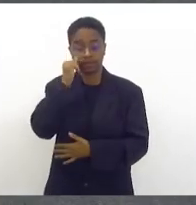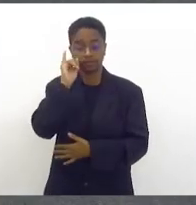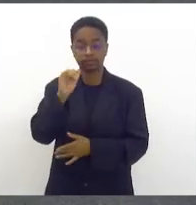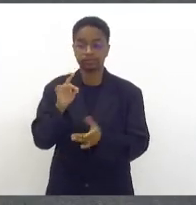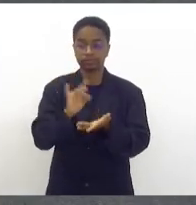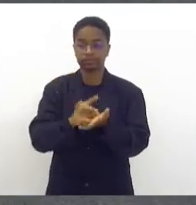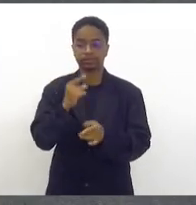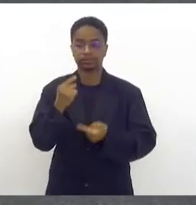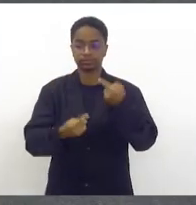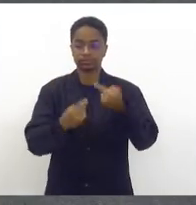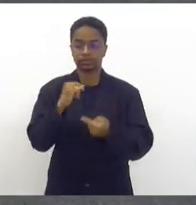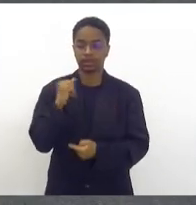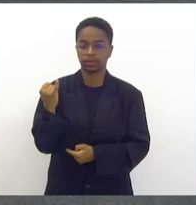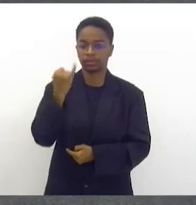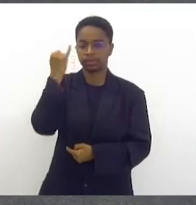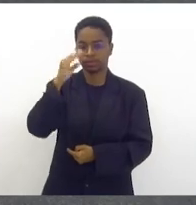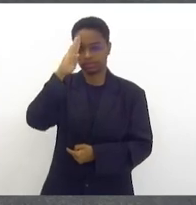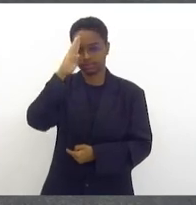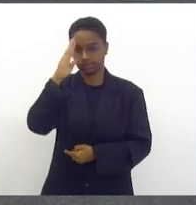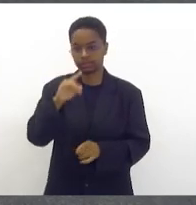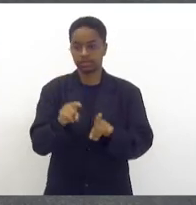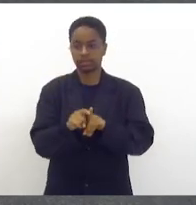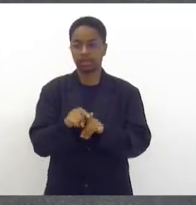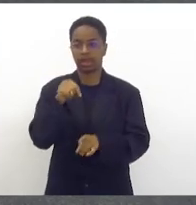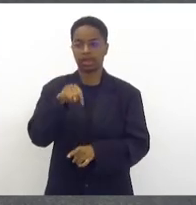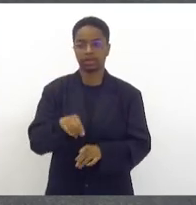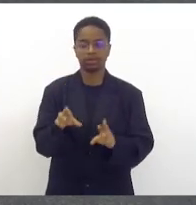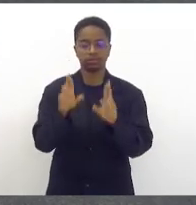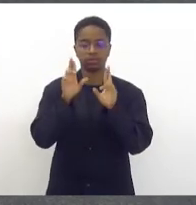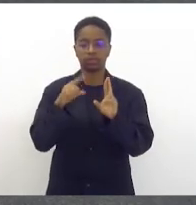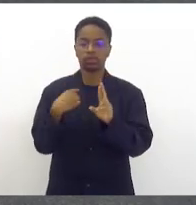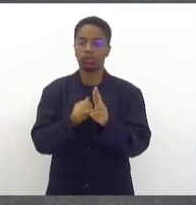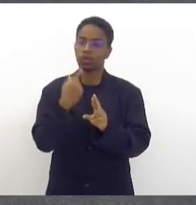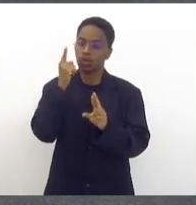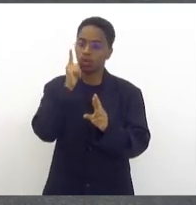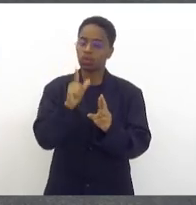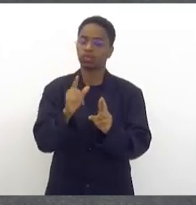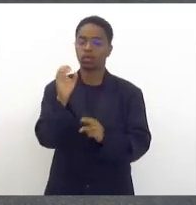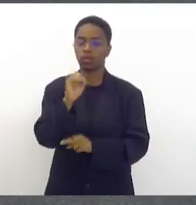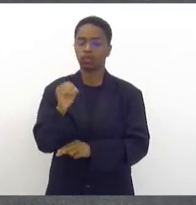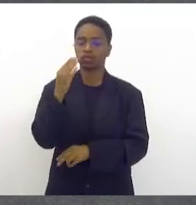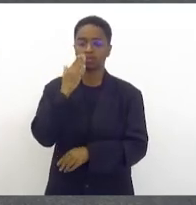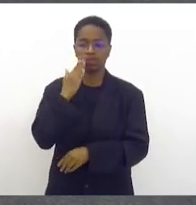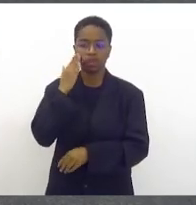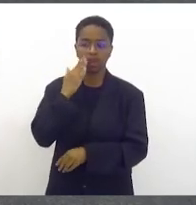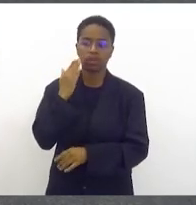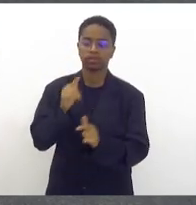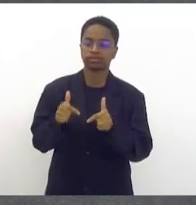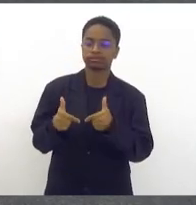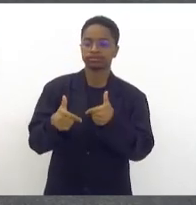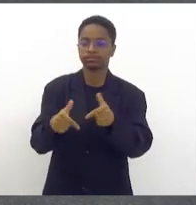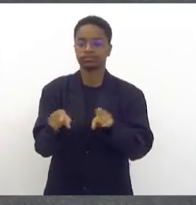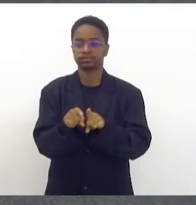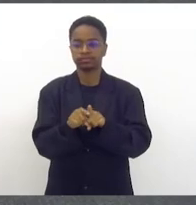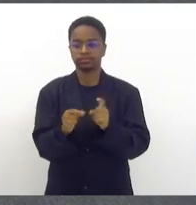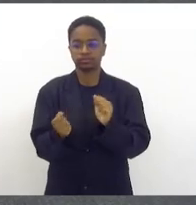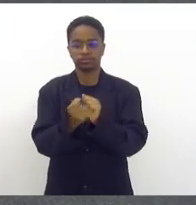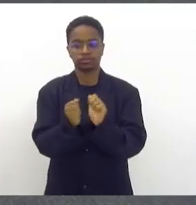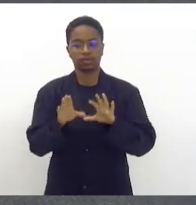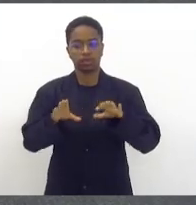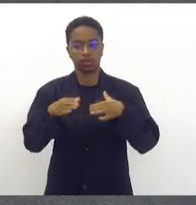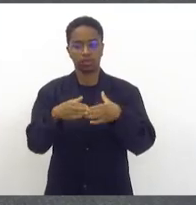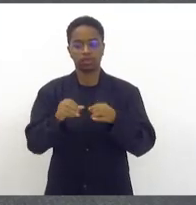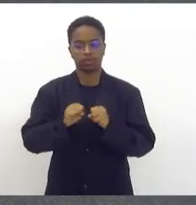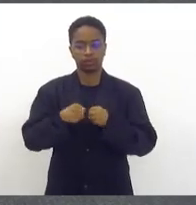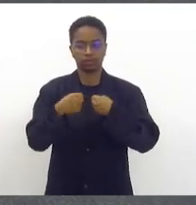debate importante, fundamental, e que nessa casa a gente possa fazer aí o Outubro Rosa, também com a atuação da Comissão de